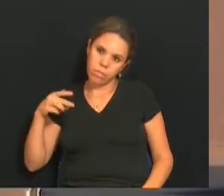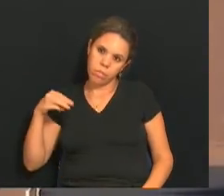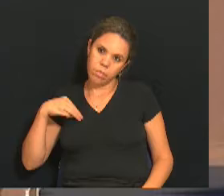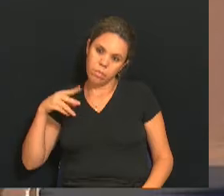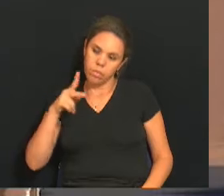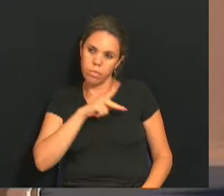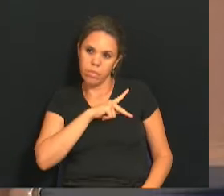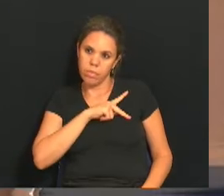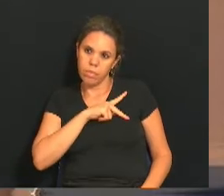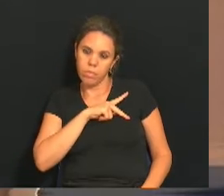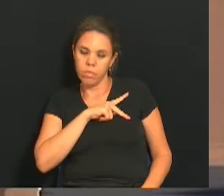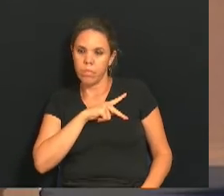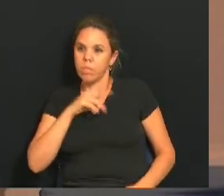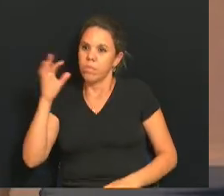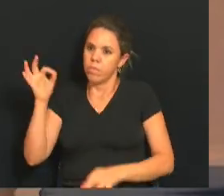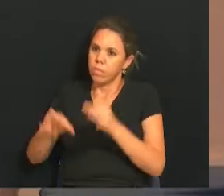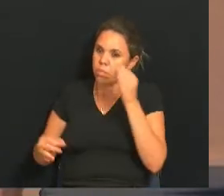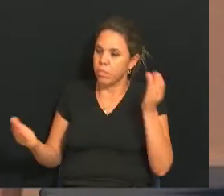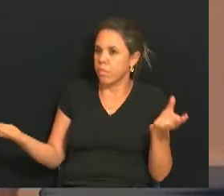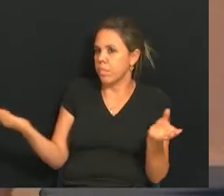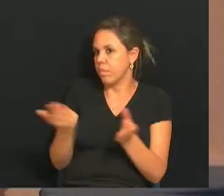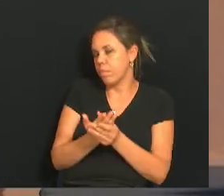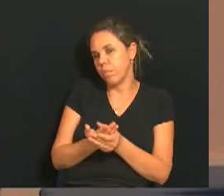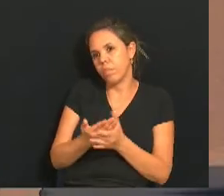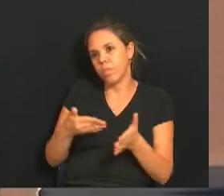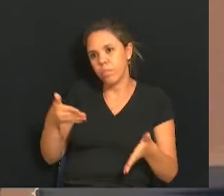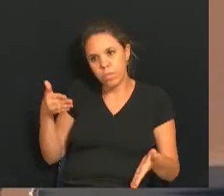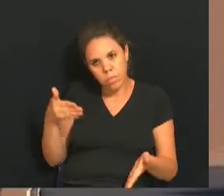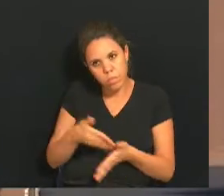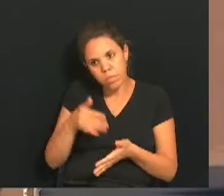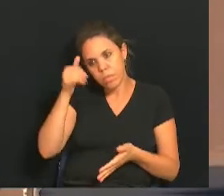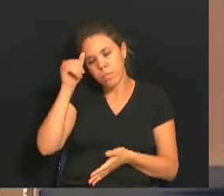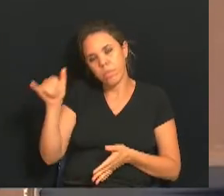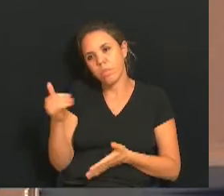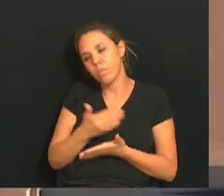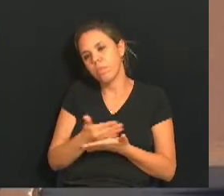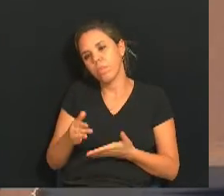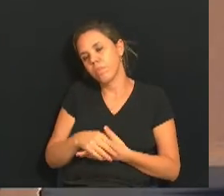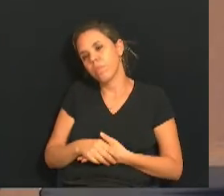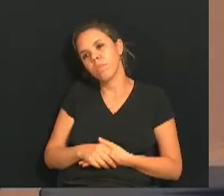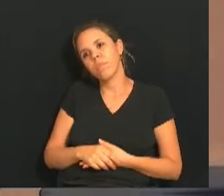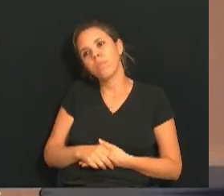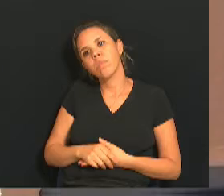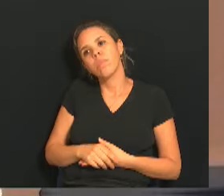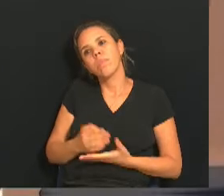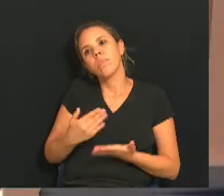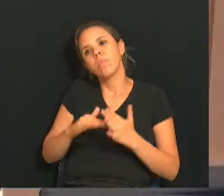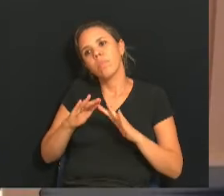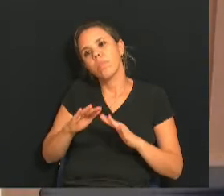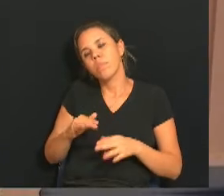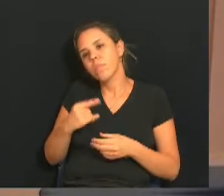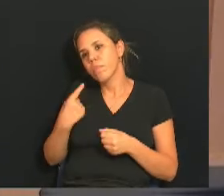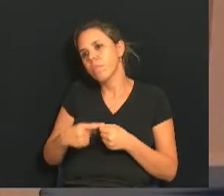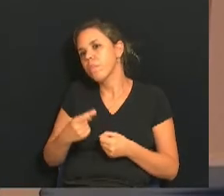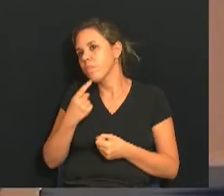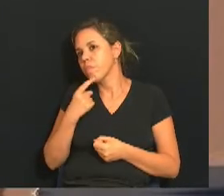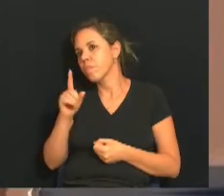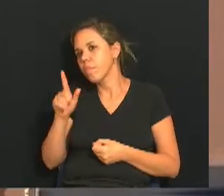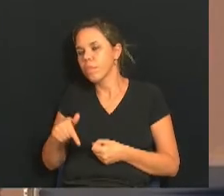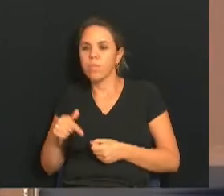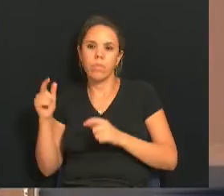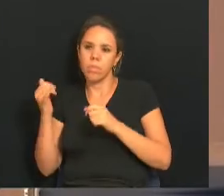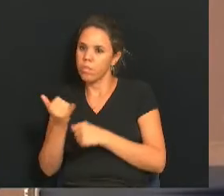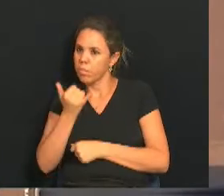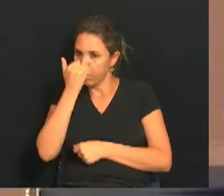daí, a judicialização do processo e o impedimento do início da militarização das escolas municipais em Campinas, o que seria uma